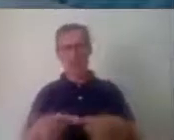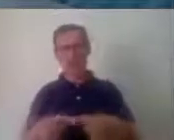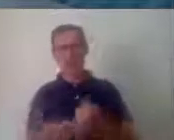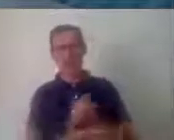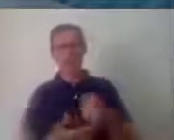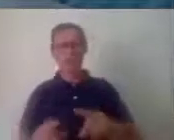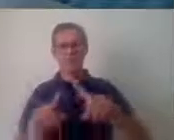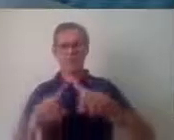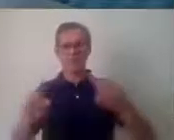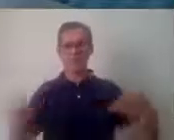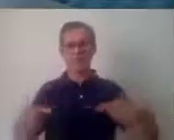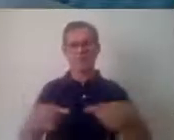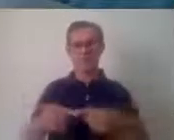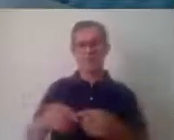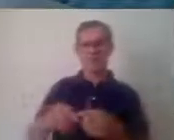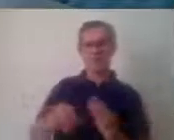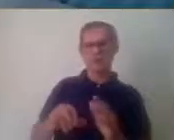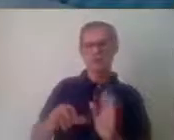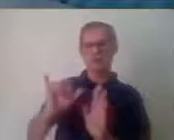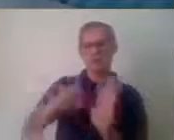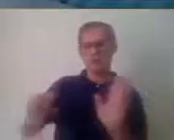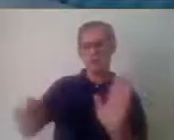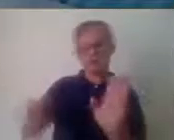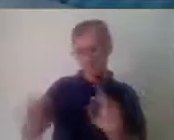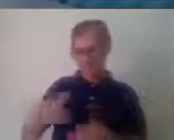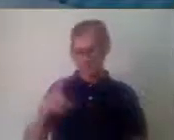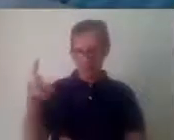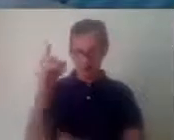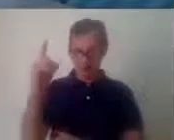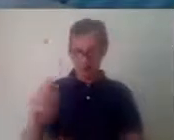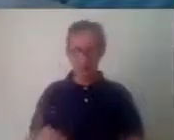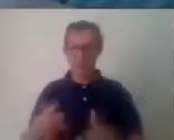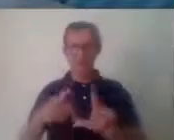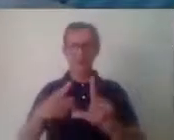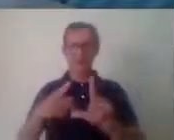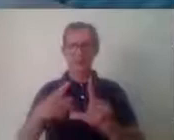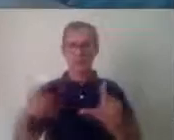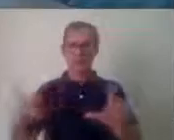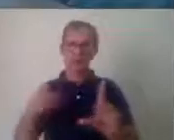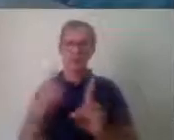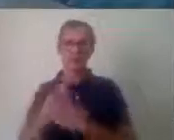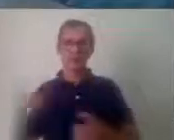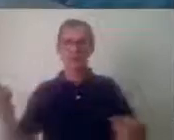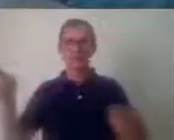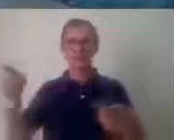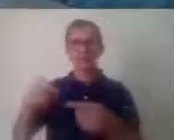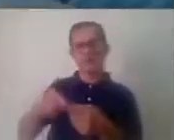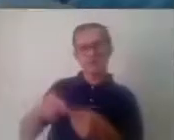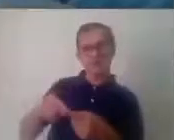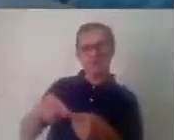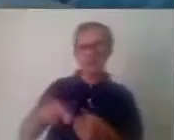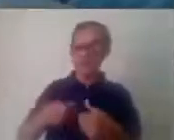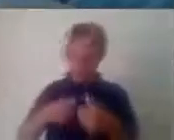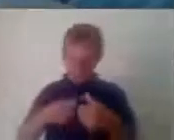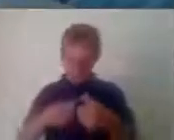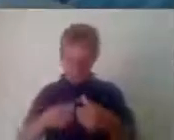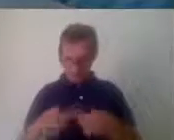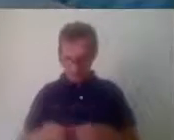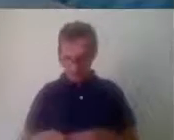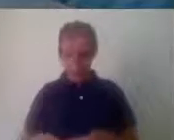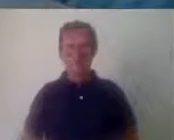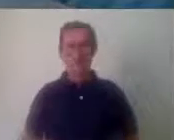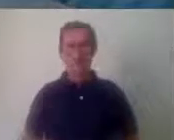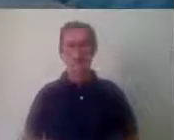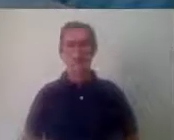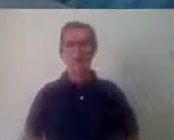seu retângulo no plano XY, e a altura do seu paralelepípedo, ela encontra-se em Z. Essa aqui é a extensão,